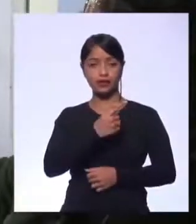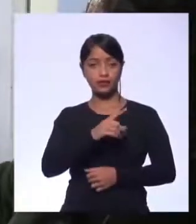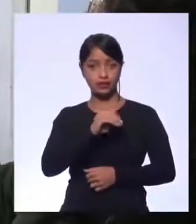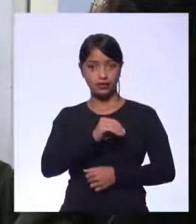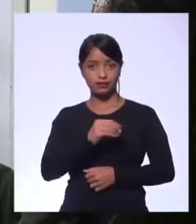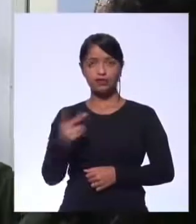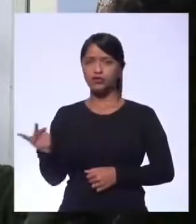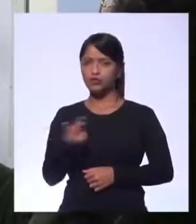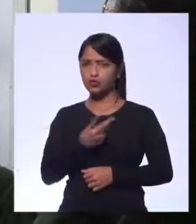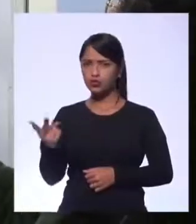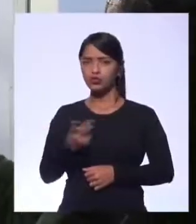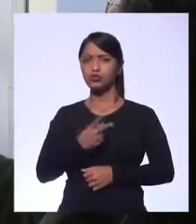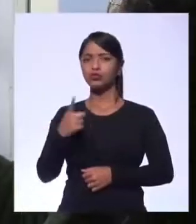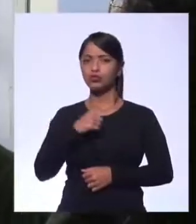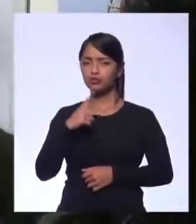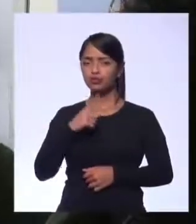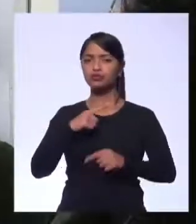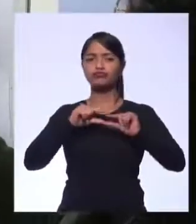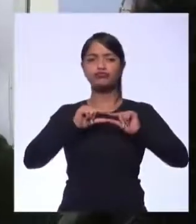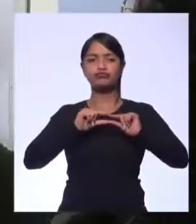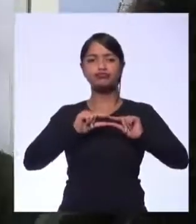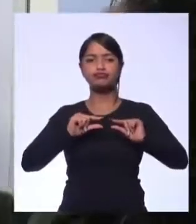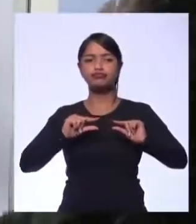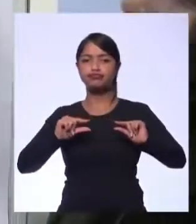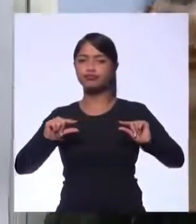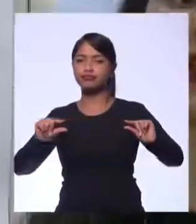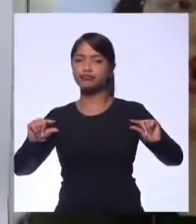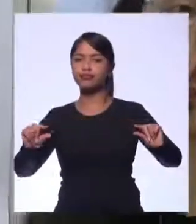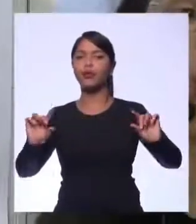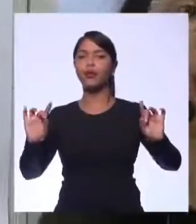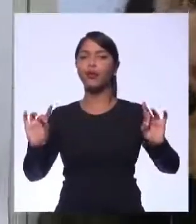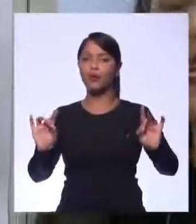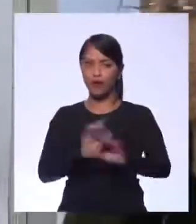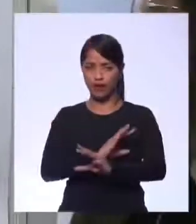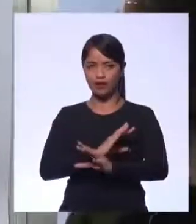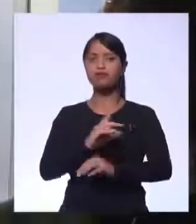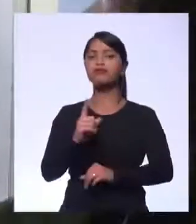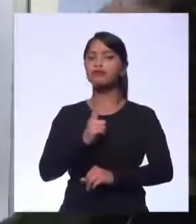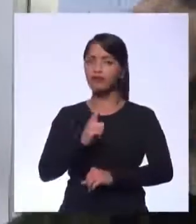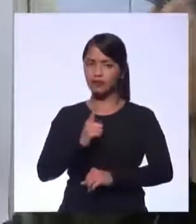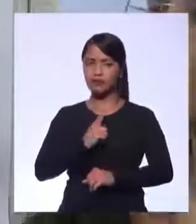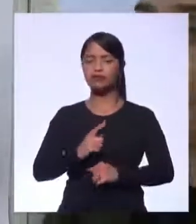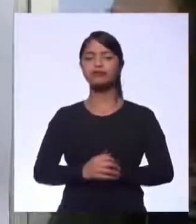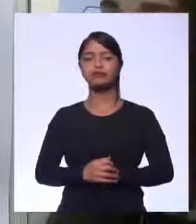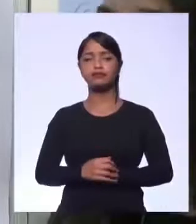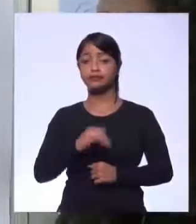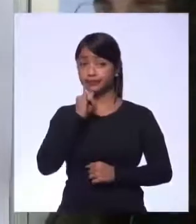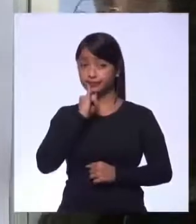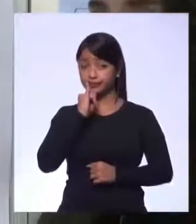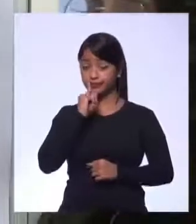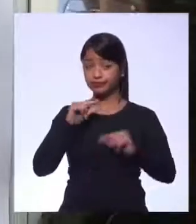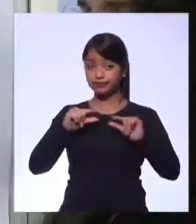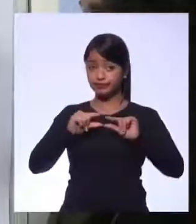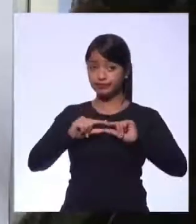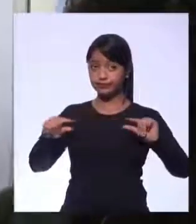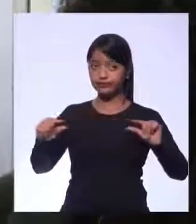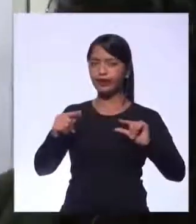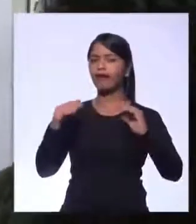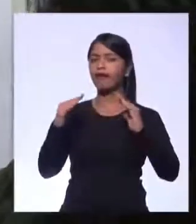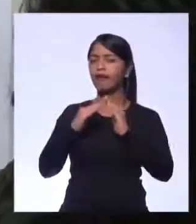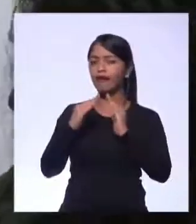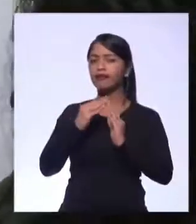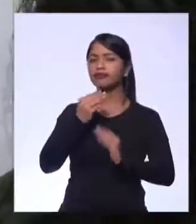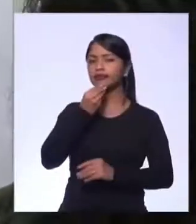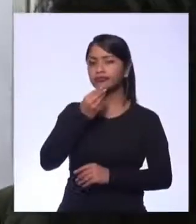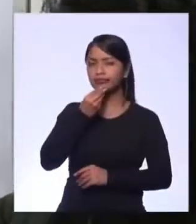apresentam enunciado completo. Tá? Quando eu falo, ô lá em casa, eu entendi completamente o que ele quis dizer, não é? Pode fechar o